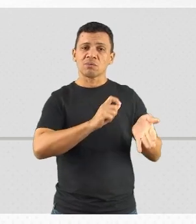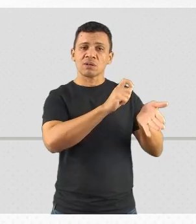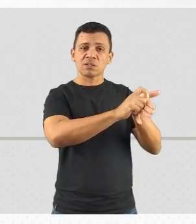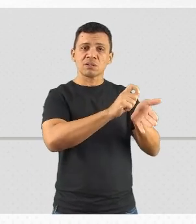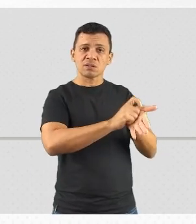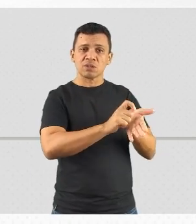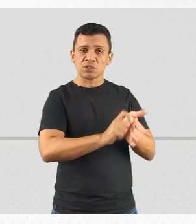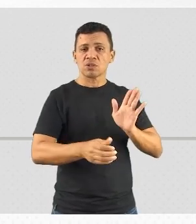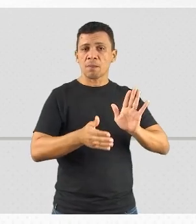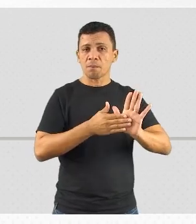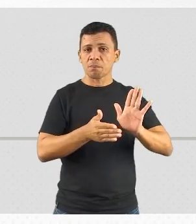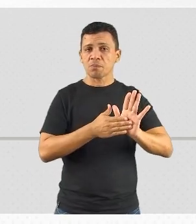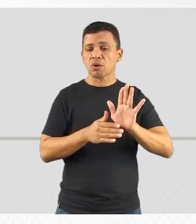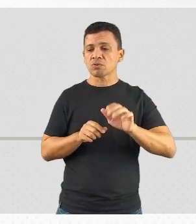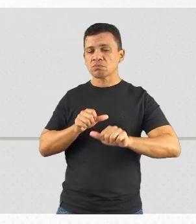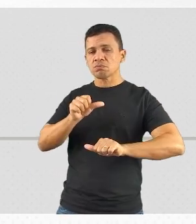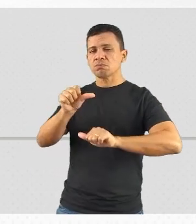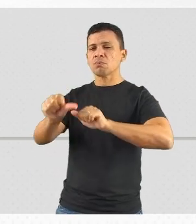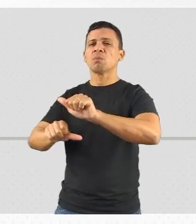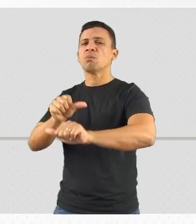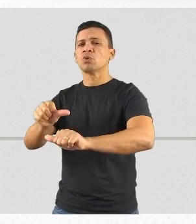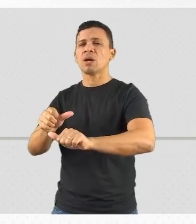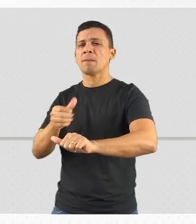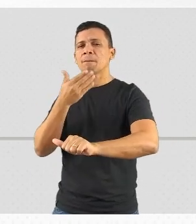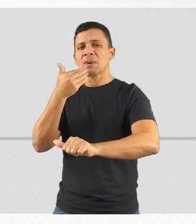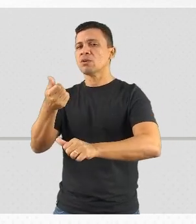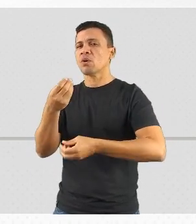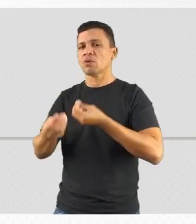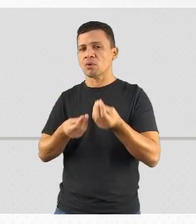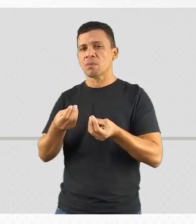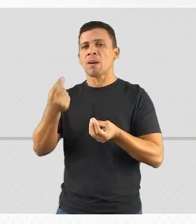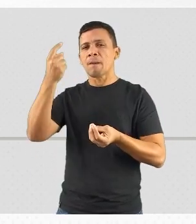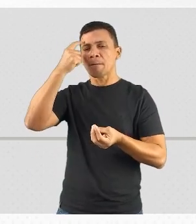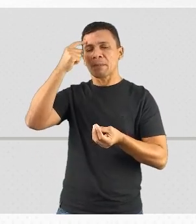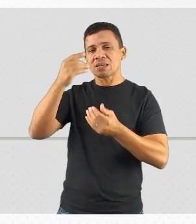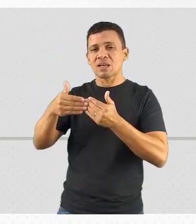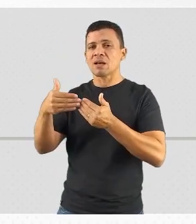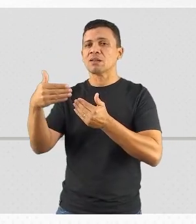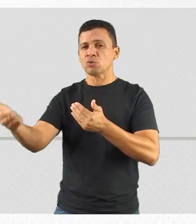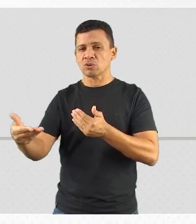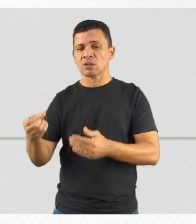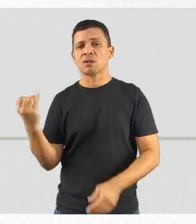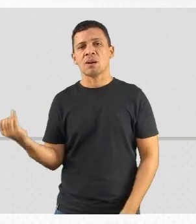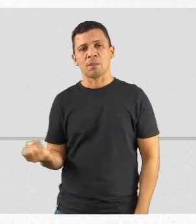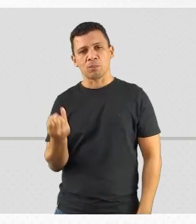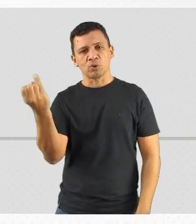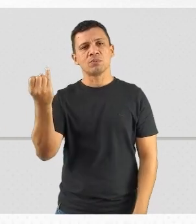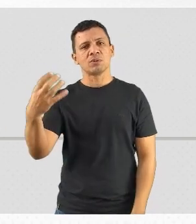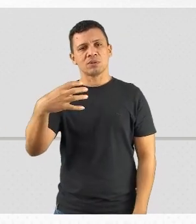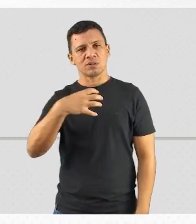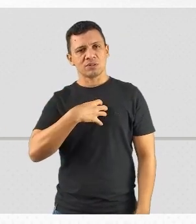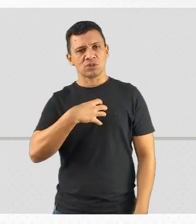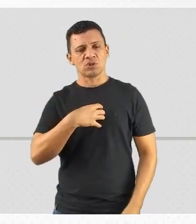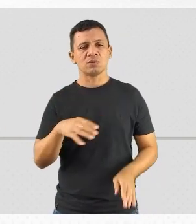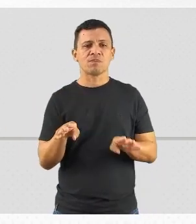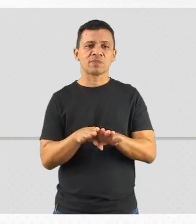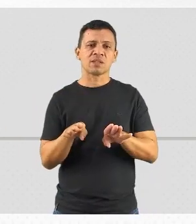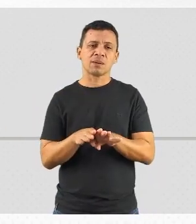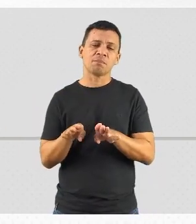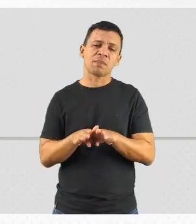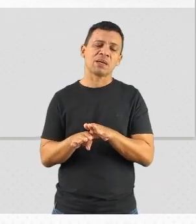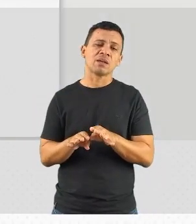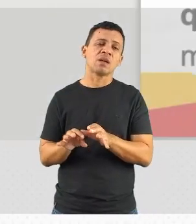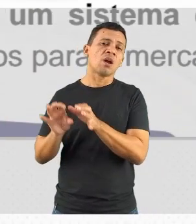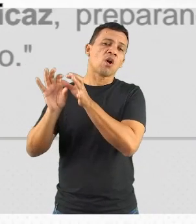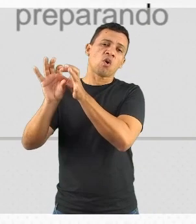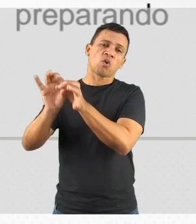proposta de intervenção, pensar no externo é muito importante para a gente dar sentido e coerência à nossa